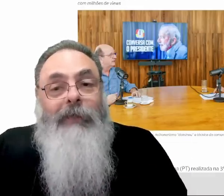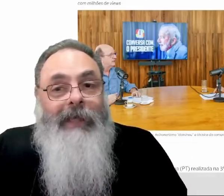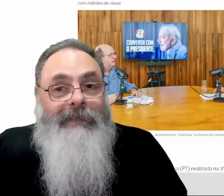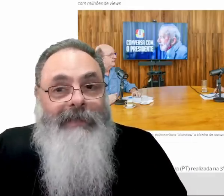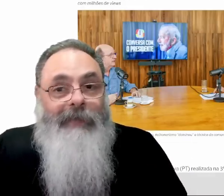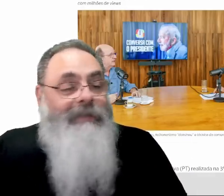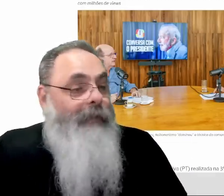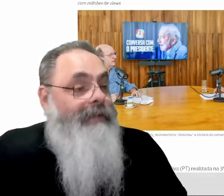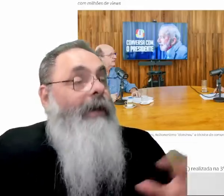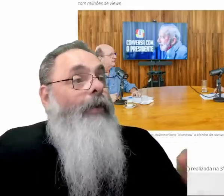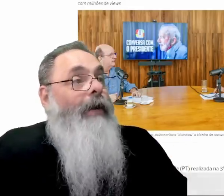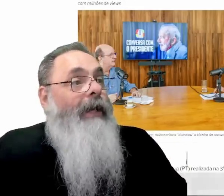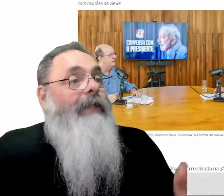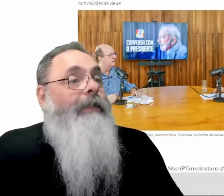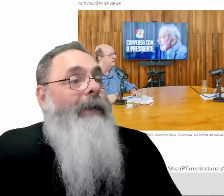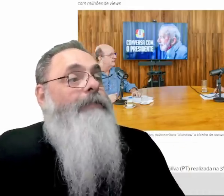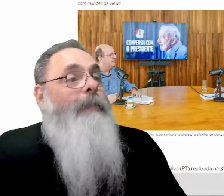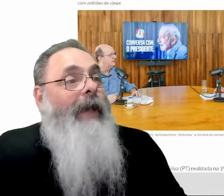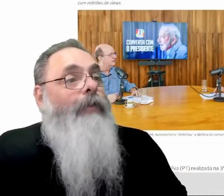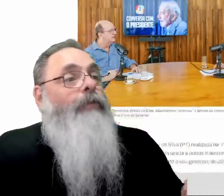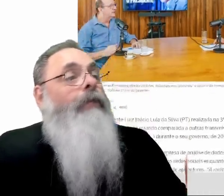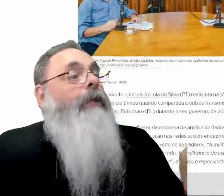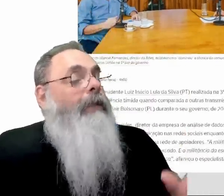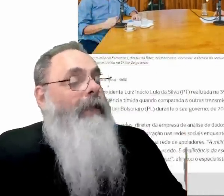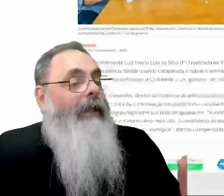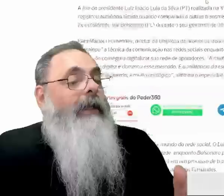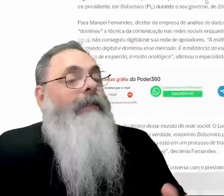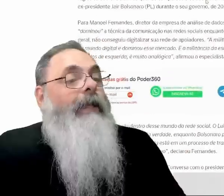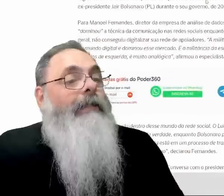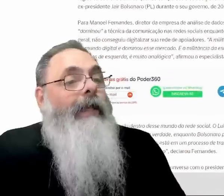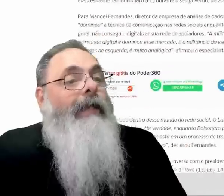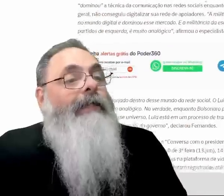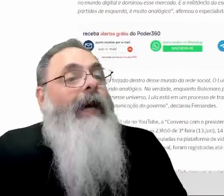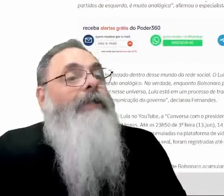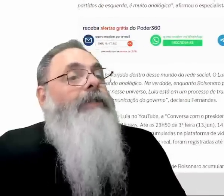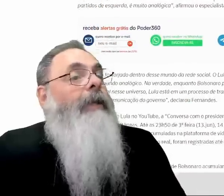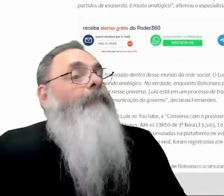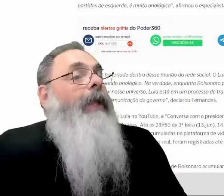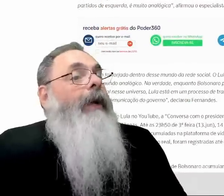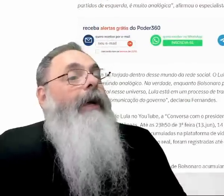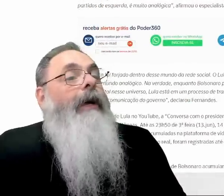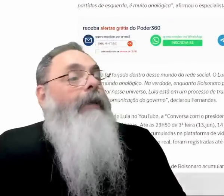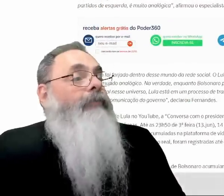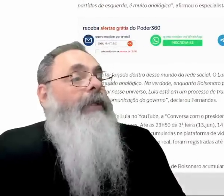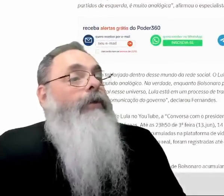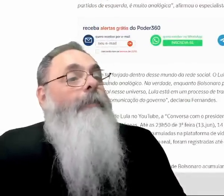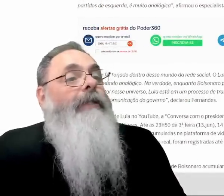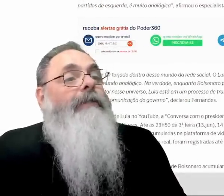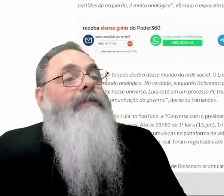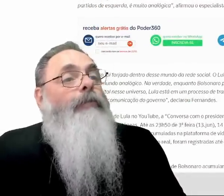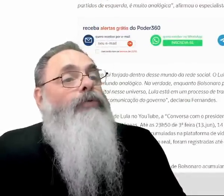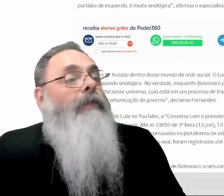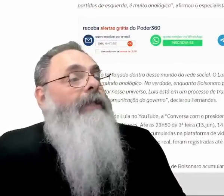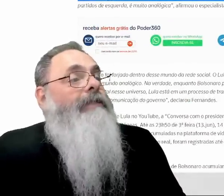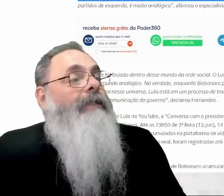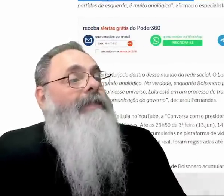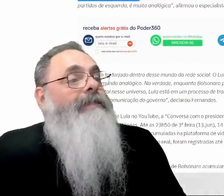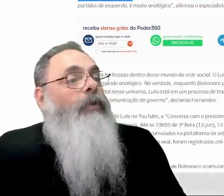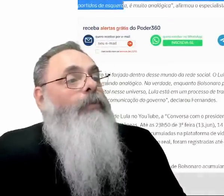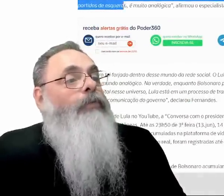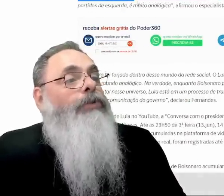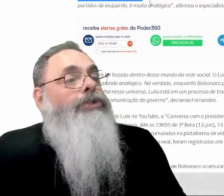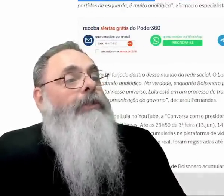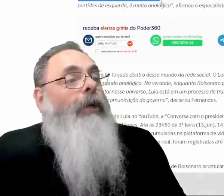né Muito engraçado essa coisa o cara que tá mais perto da realidade né Ele fala aqui ó militância bolsonarista